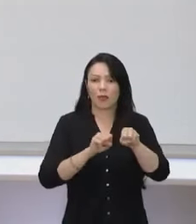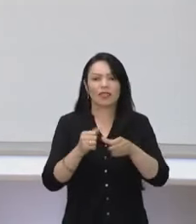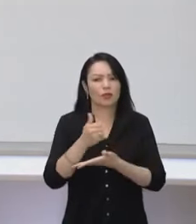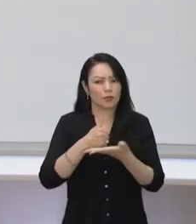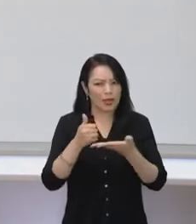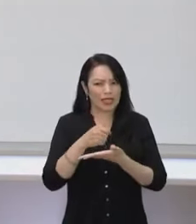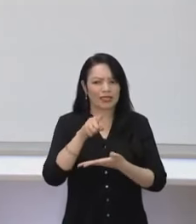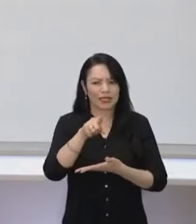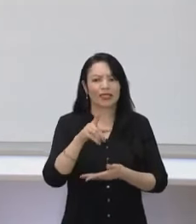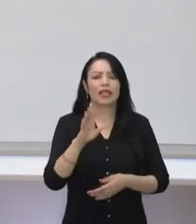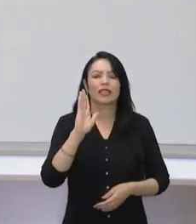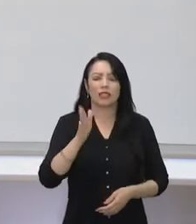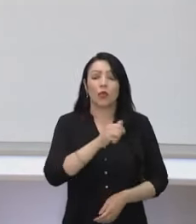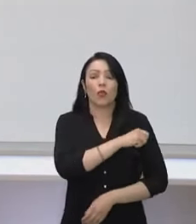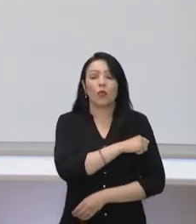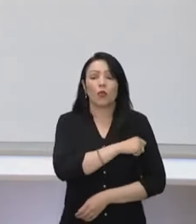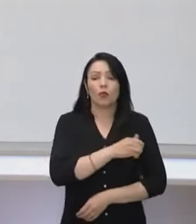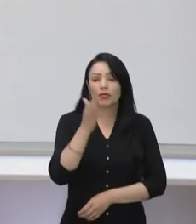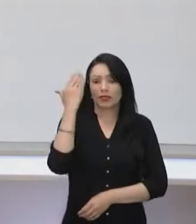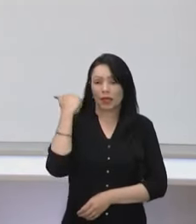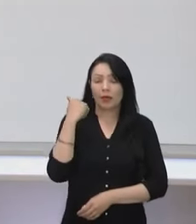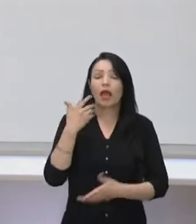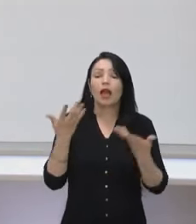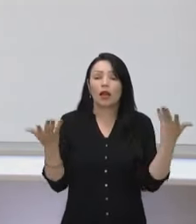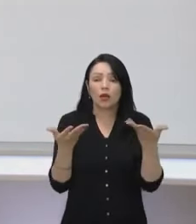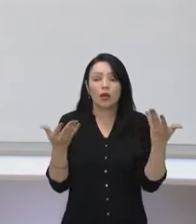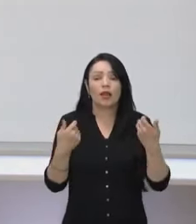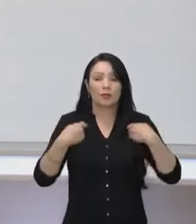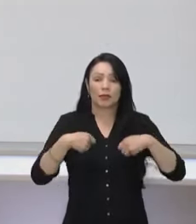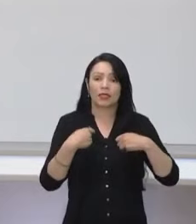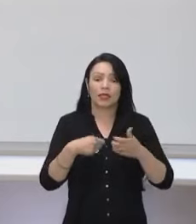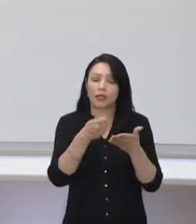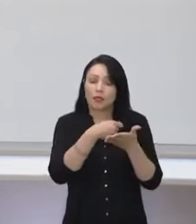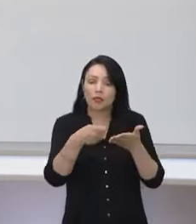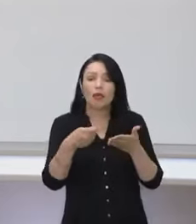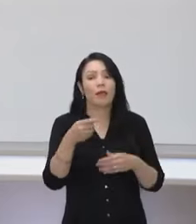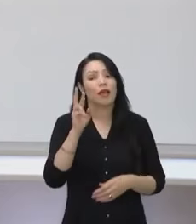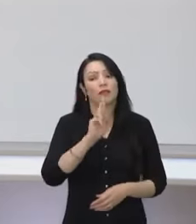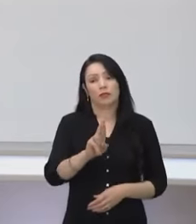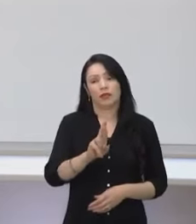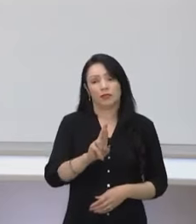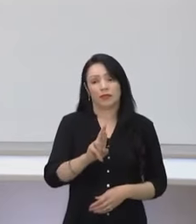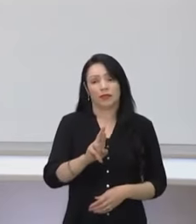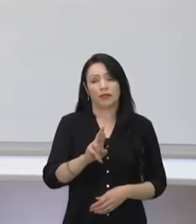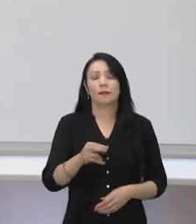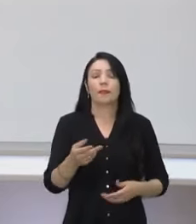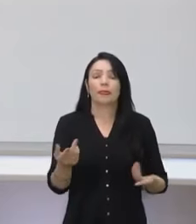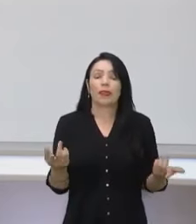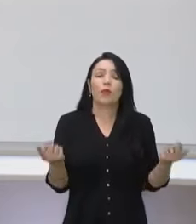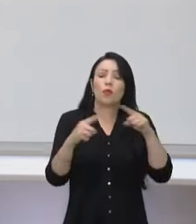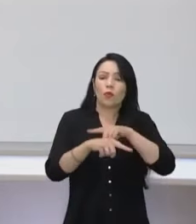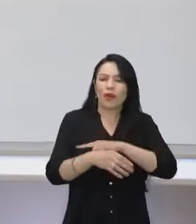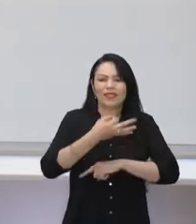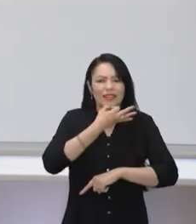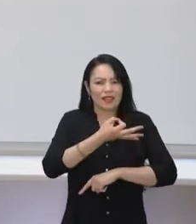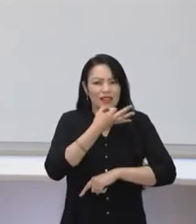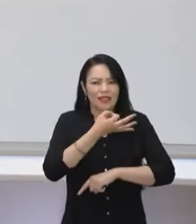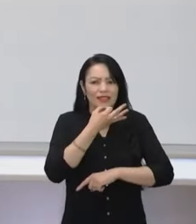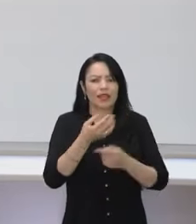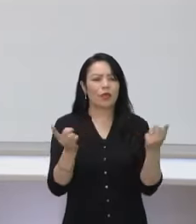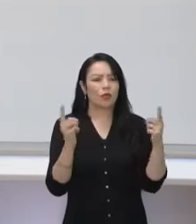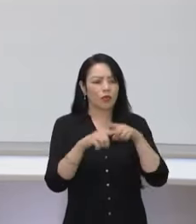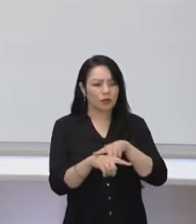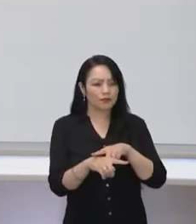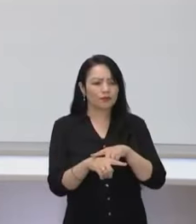básica e que ele tem que mobilizar esse conhecimento para responder essa questão. Os contra-argumentos, que a gente chama, é quando você está